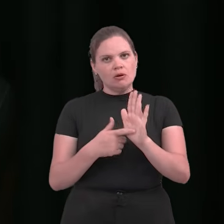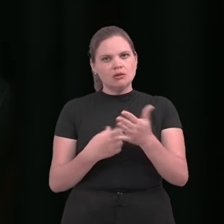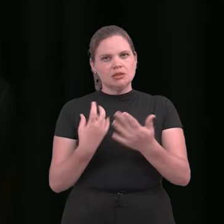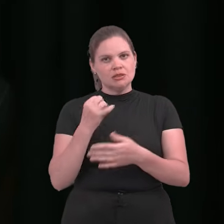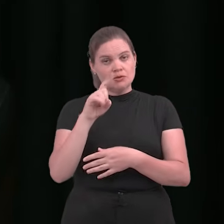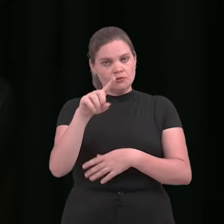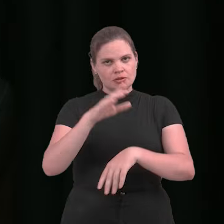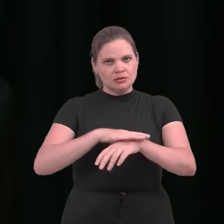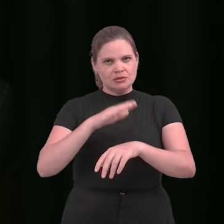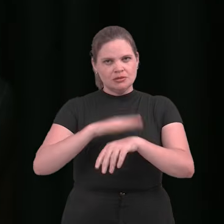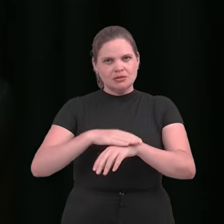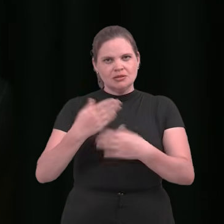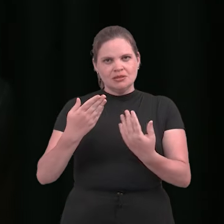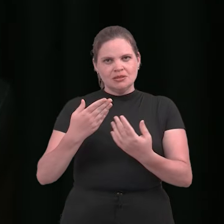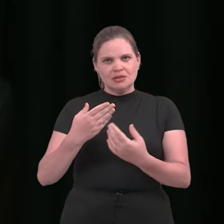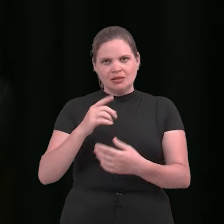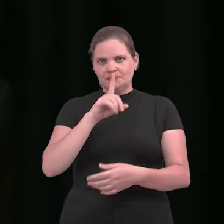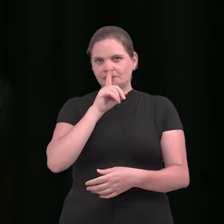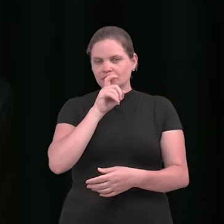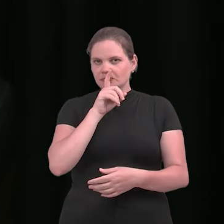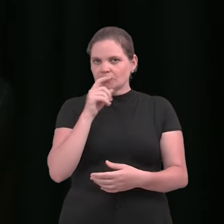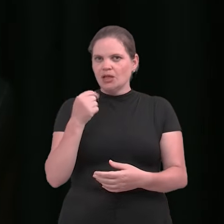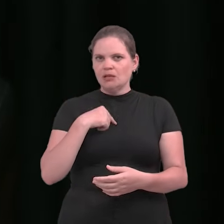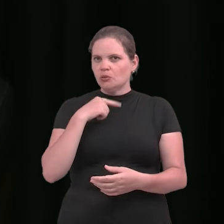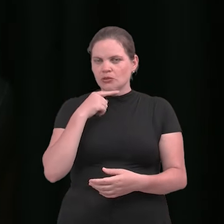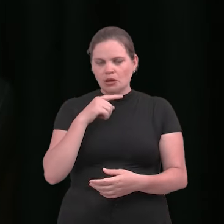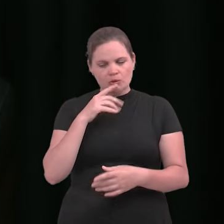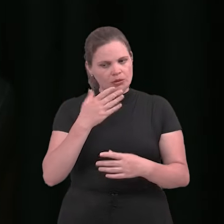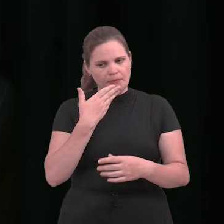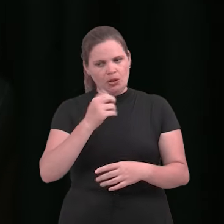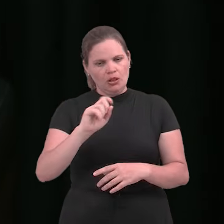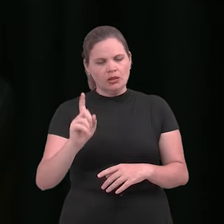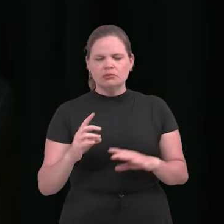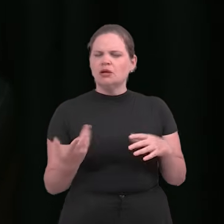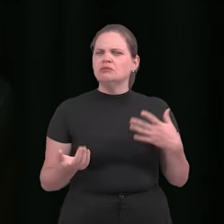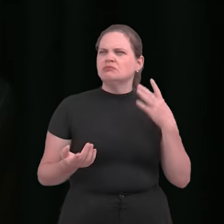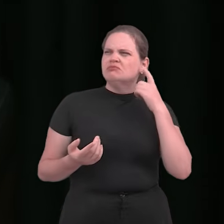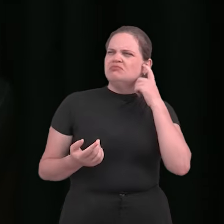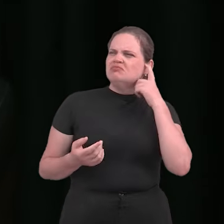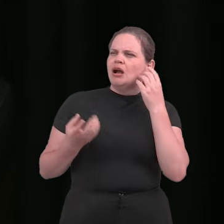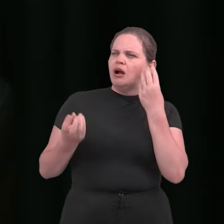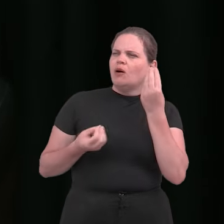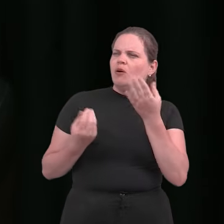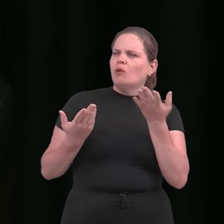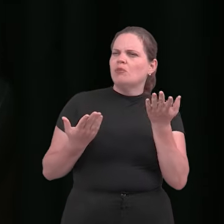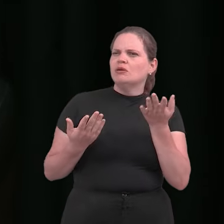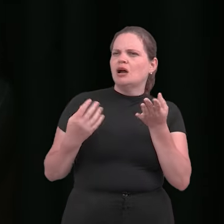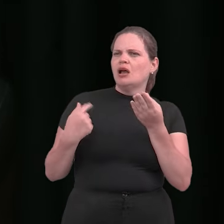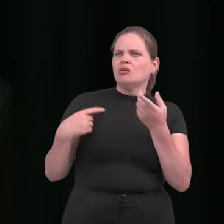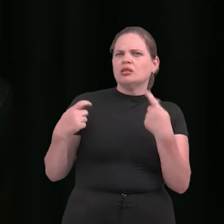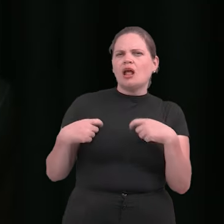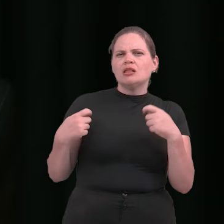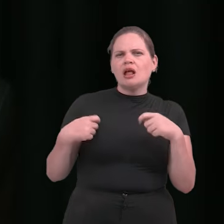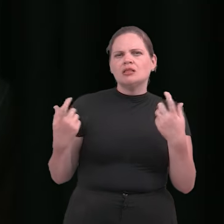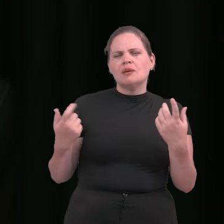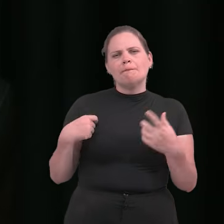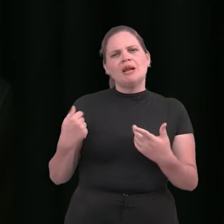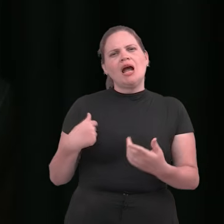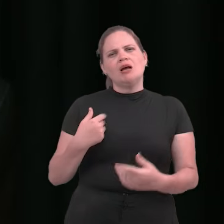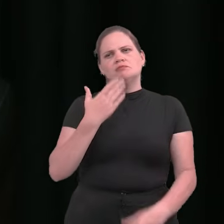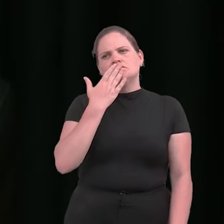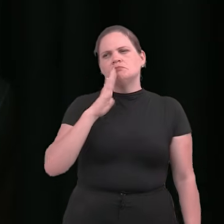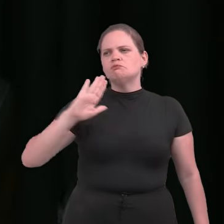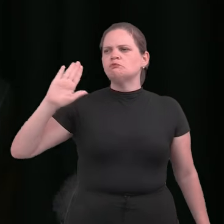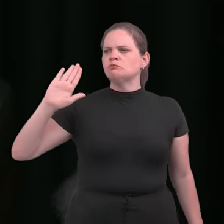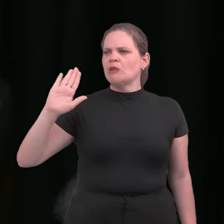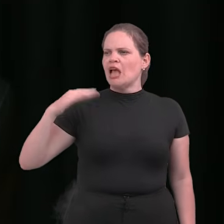se você fizer um voto e não der conta de pagar. É isso mesmo, né? E aí eu pensei assim, mas qual o maior voto que eu poderia fazer ao Senhor? Olha